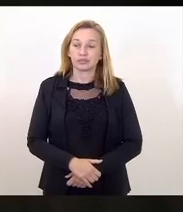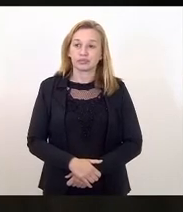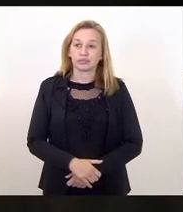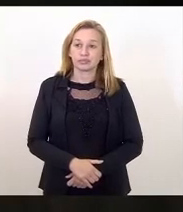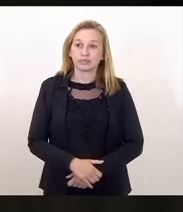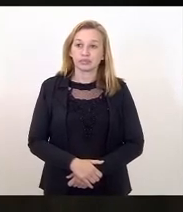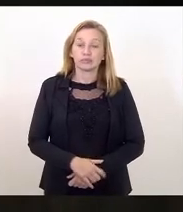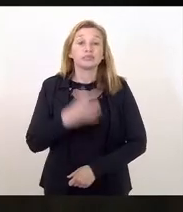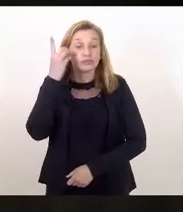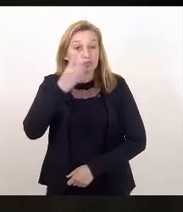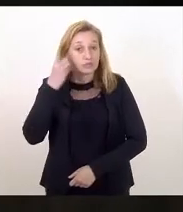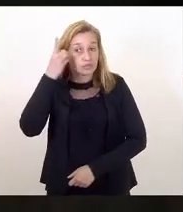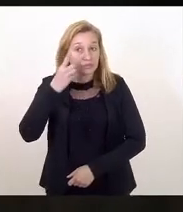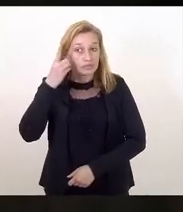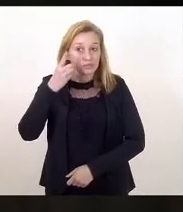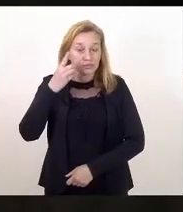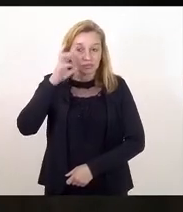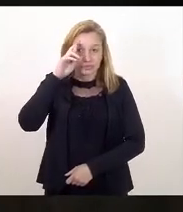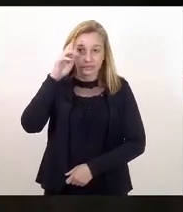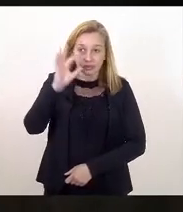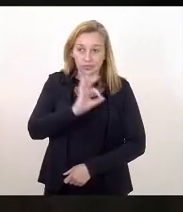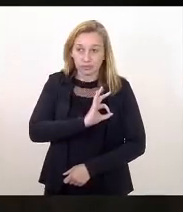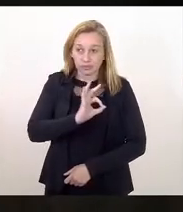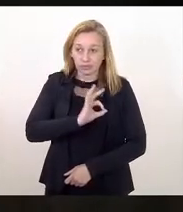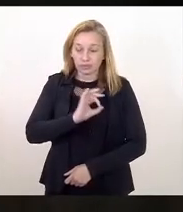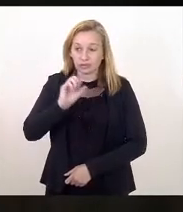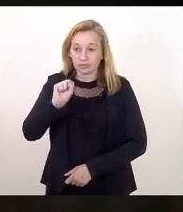Deputado Coronel Salema.